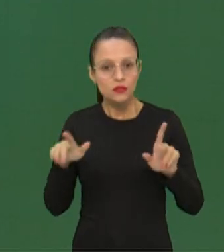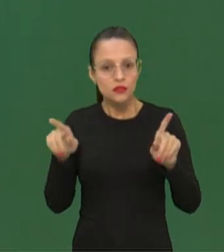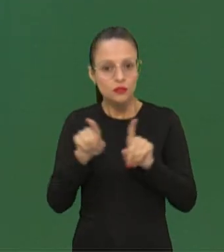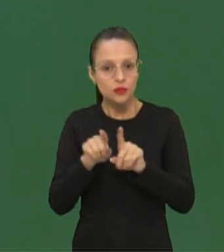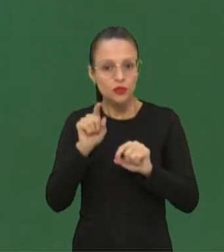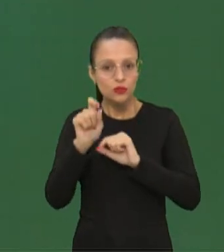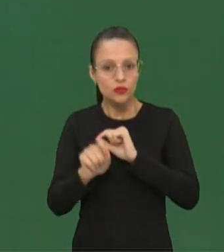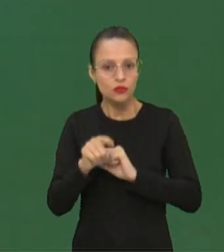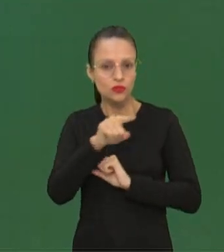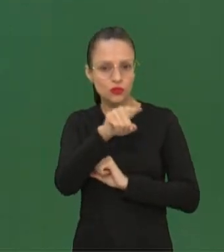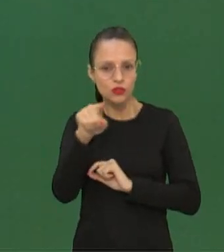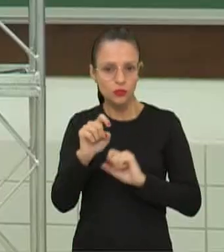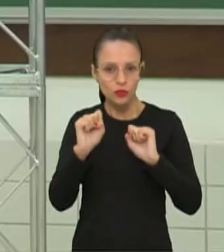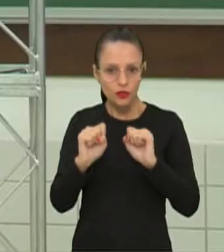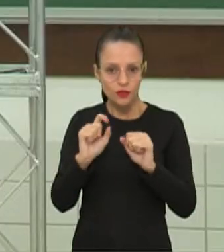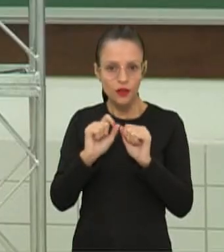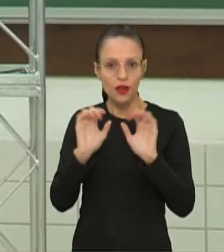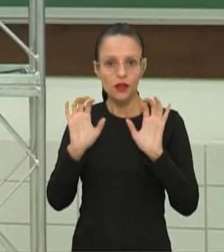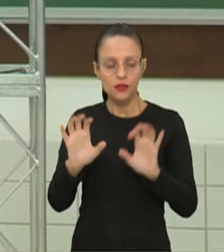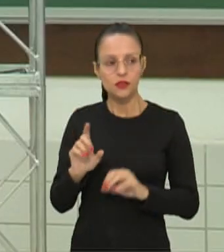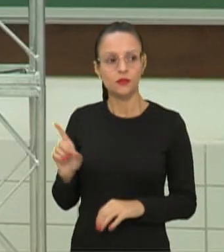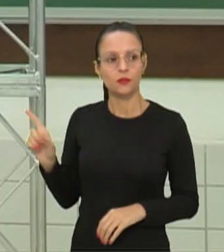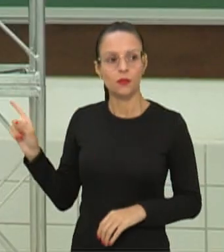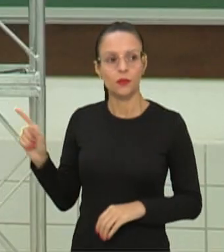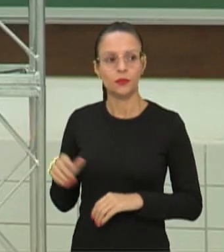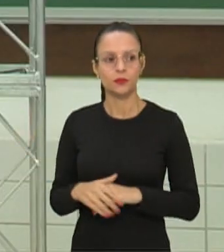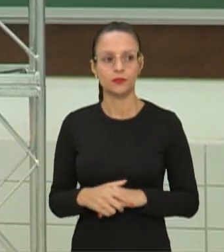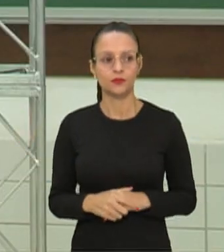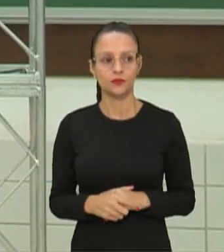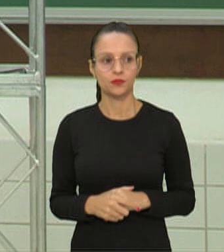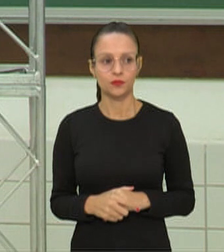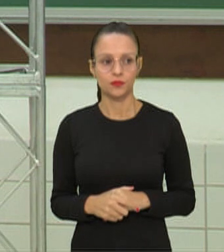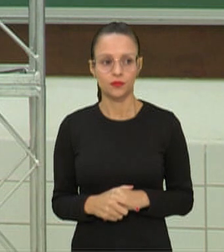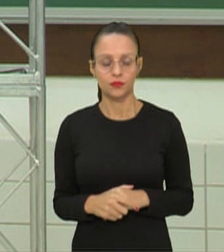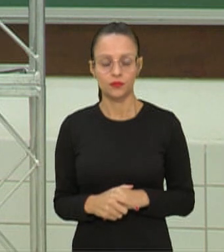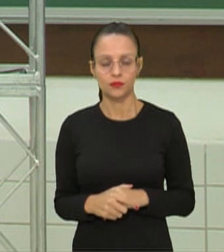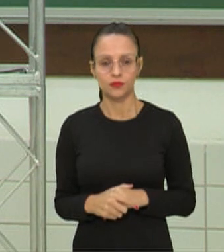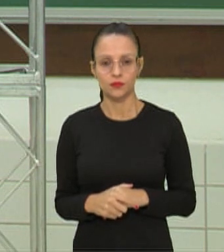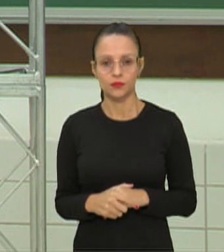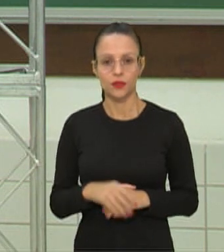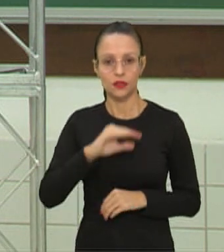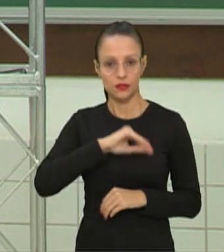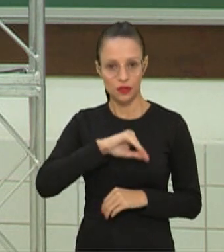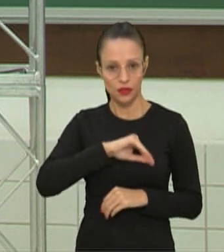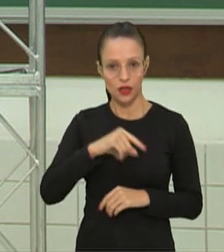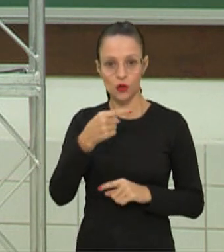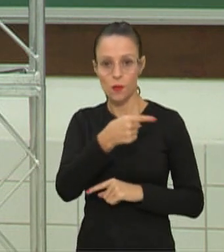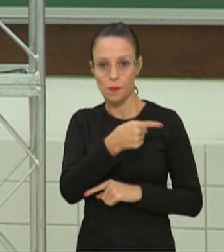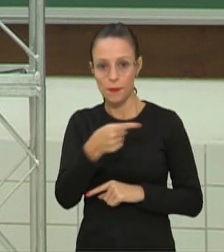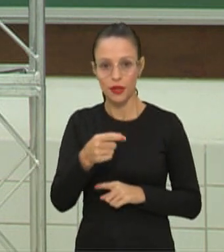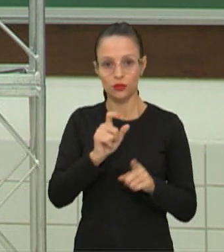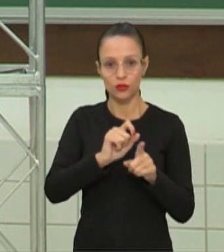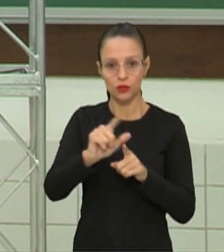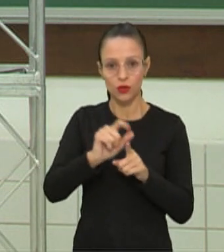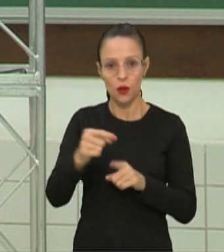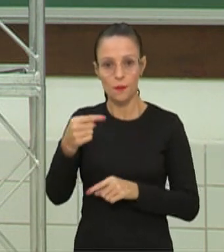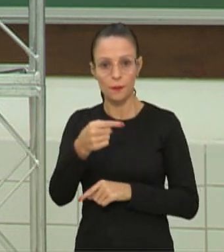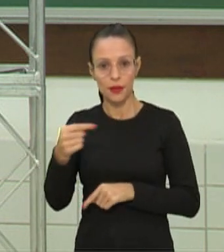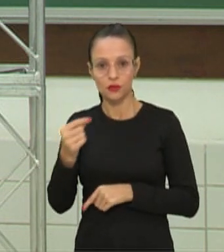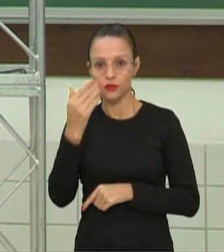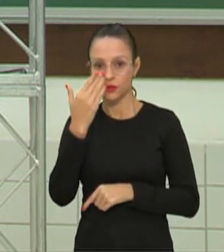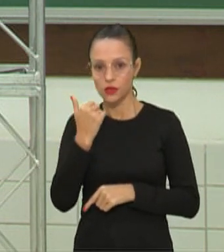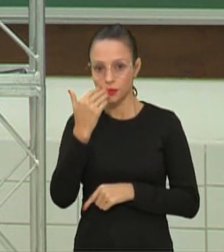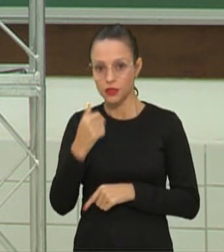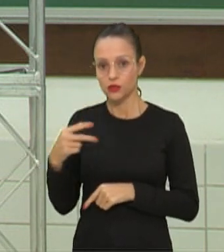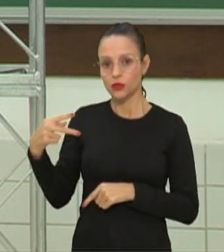você que você poderia fazer assim. O salário menos o aluguel menos a alimentação